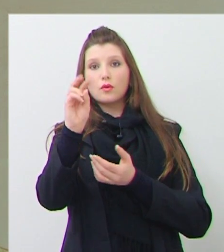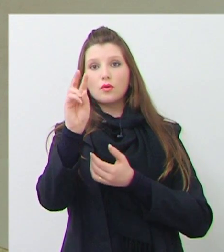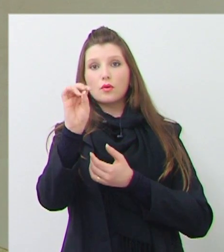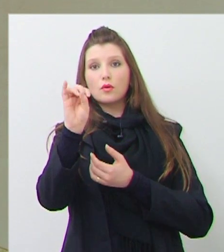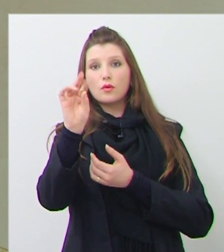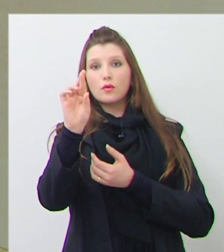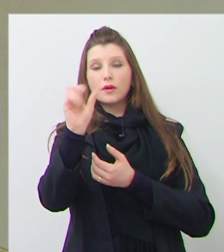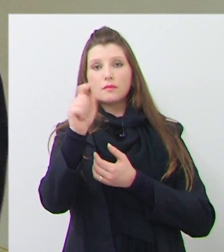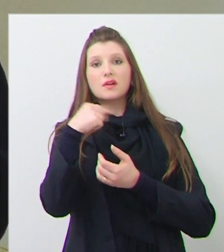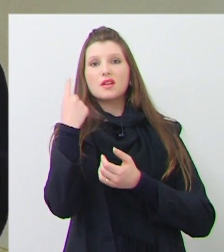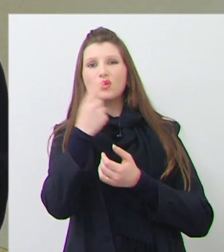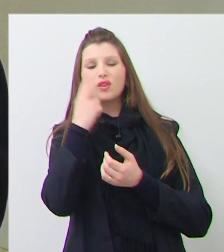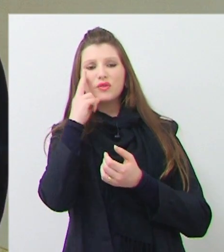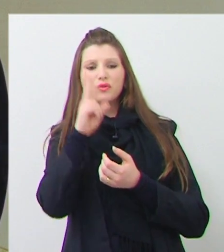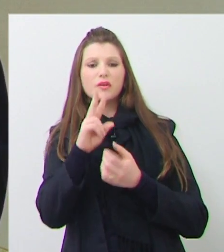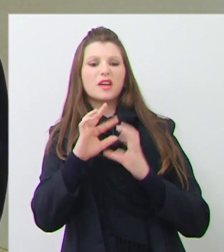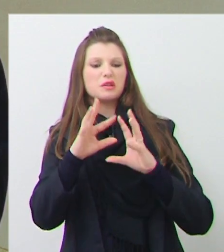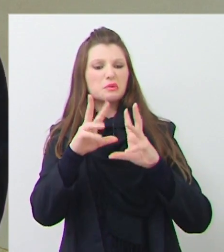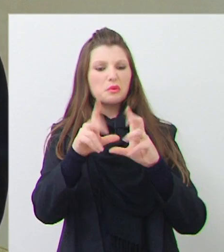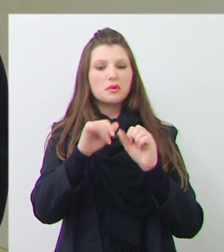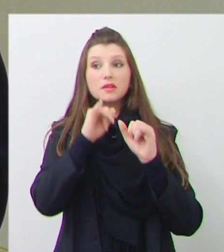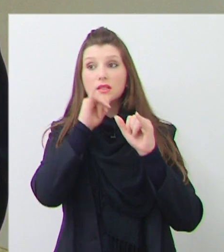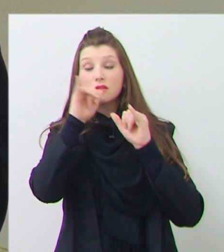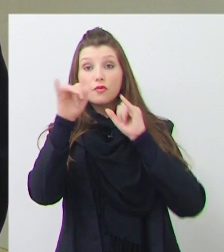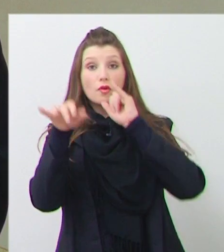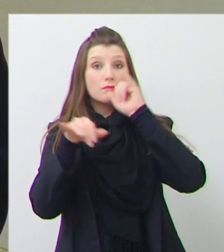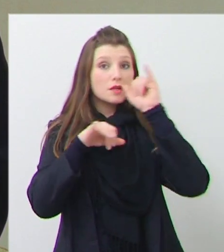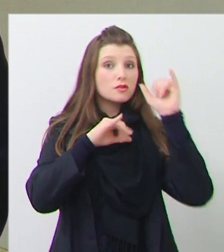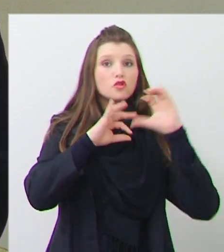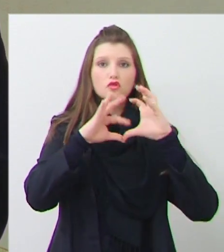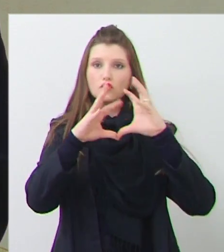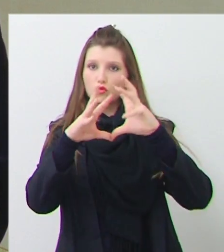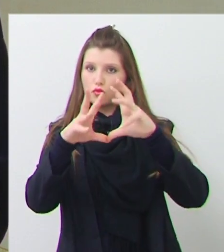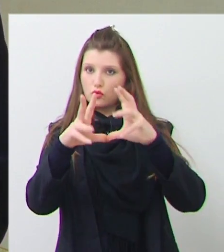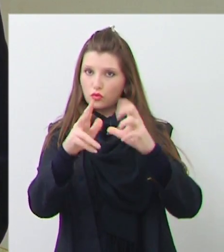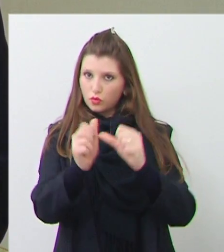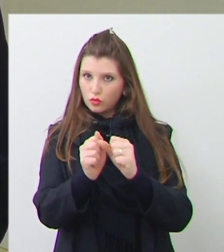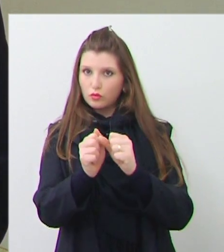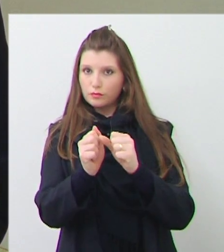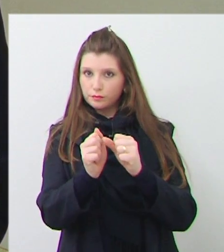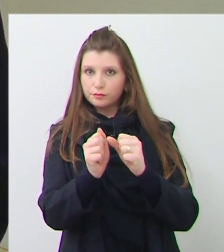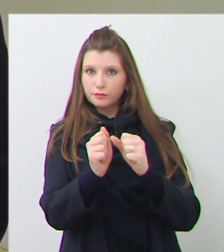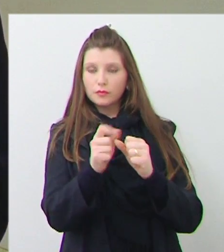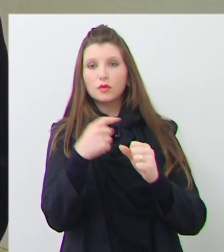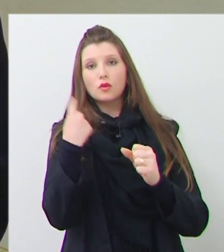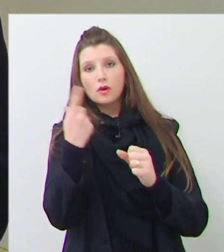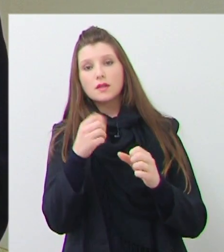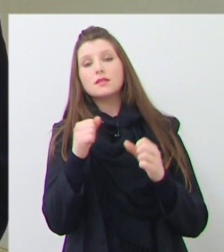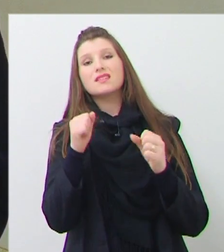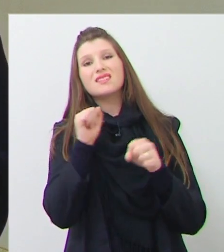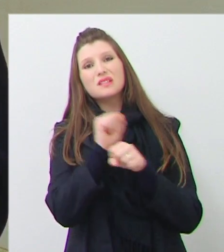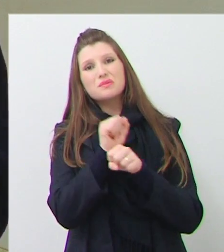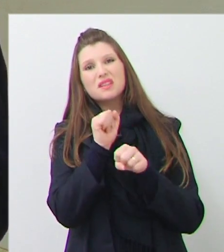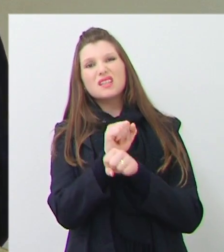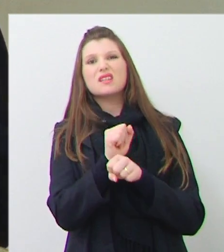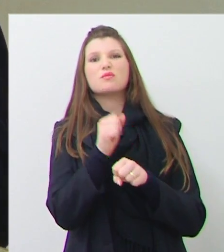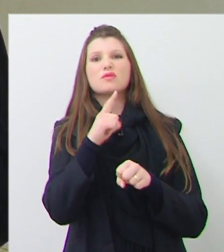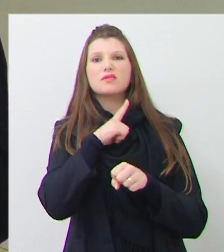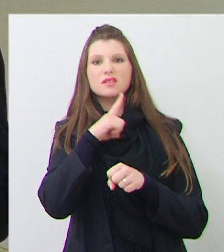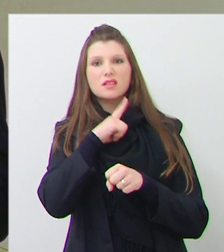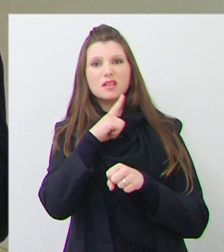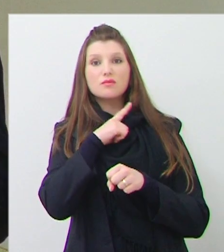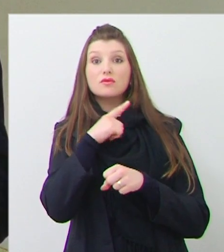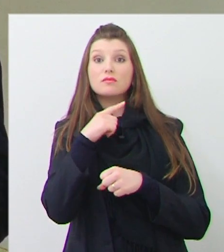informações, todos os investimentos, todas as aplicações nas obras. Esperamos que tenhamos